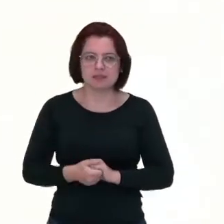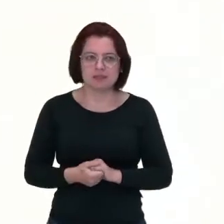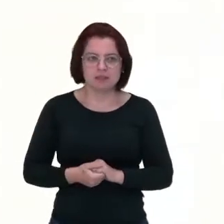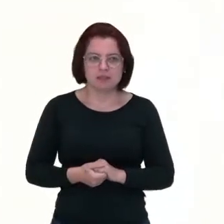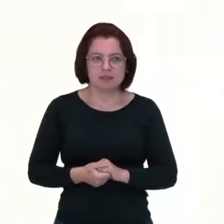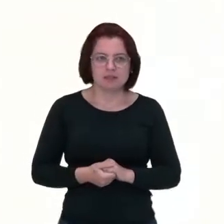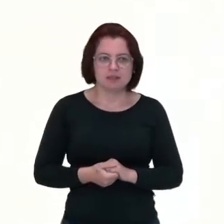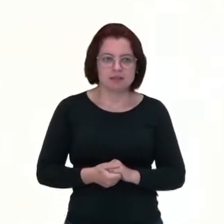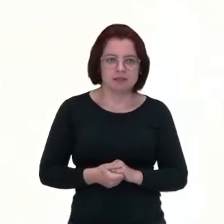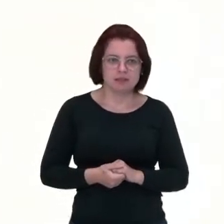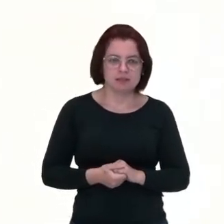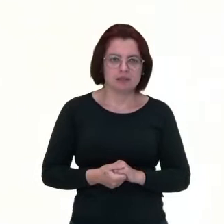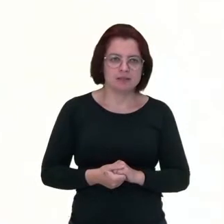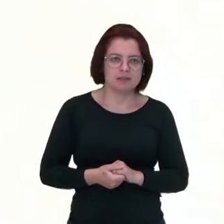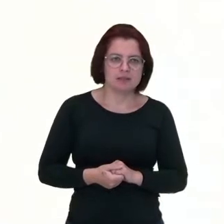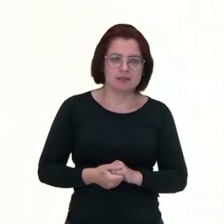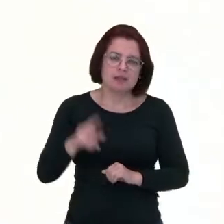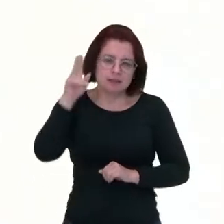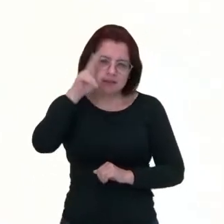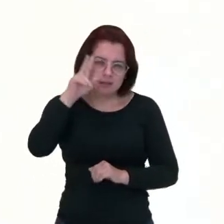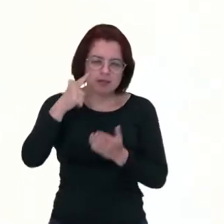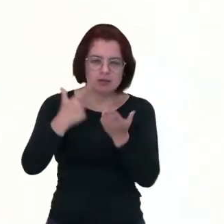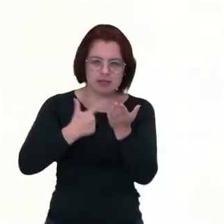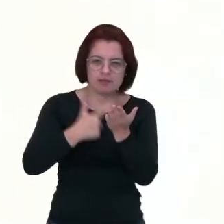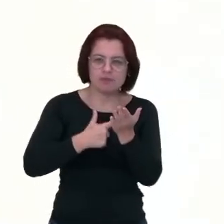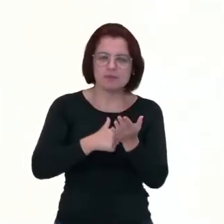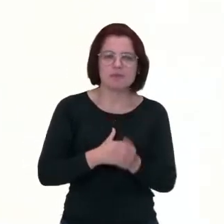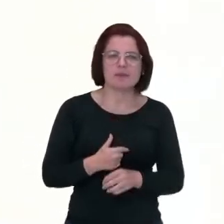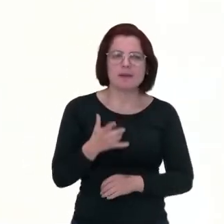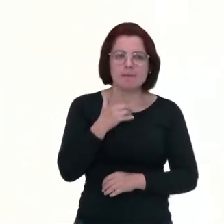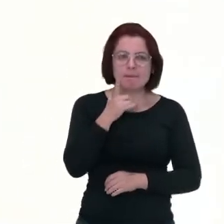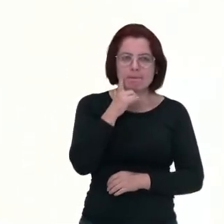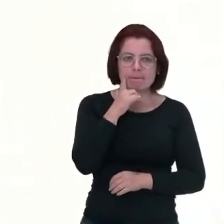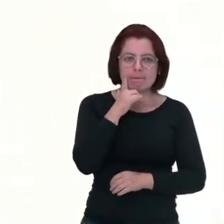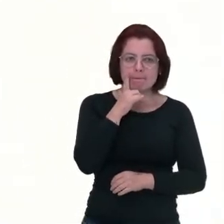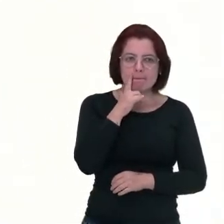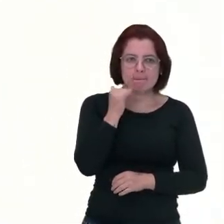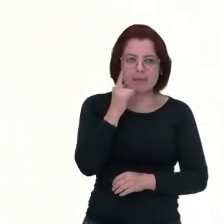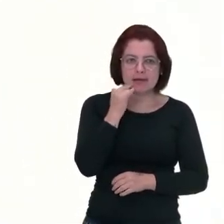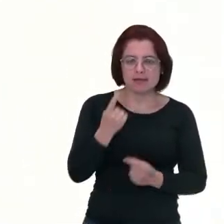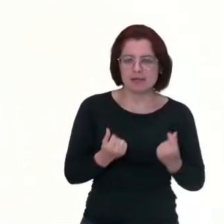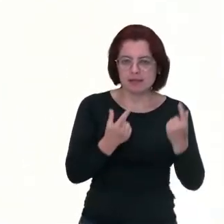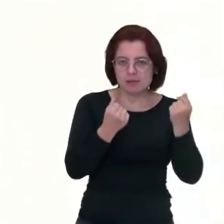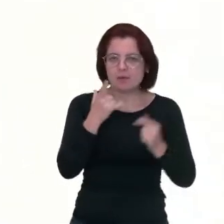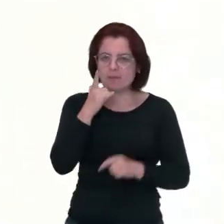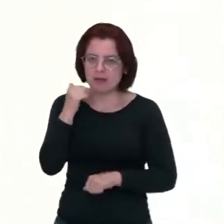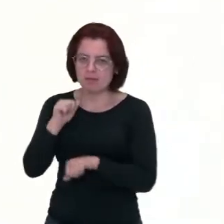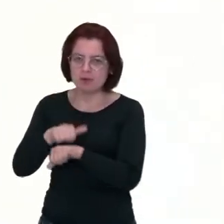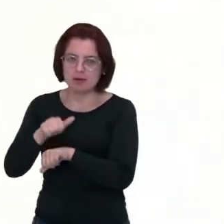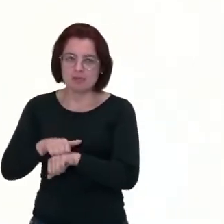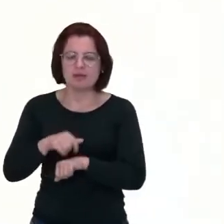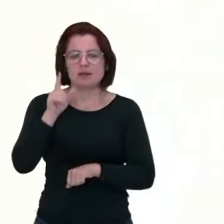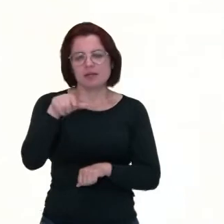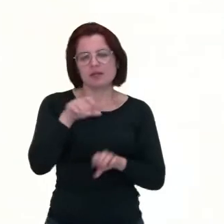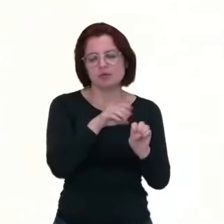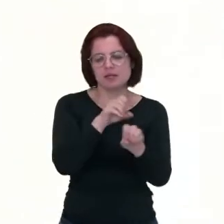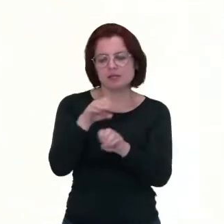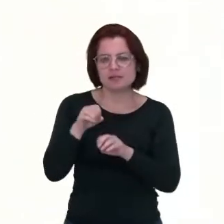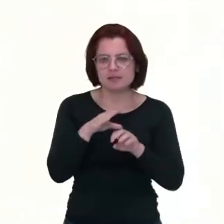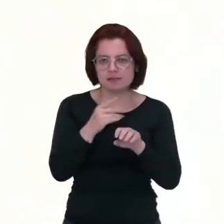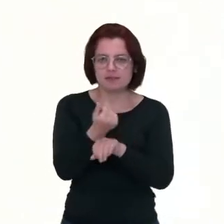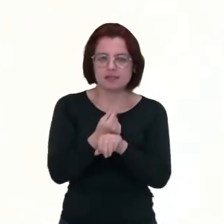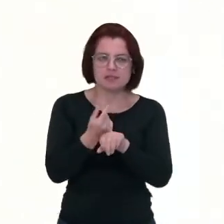lá do nosso livro Pai Rico, Pai Pobre? São livros de reflexão sobre educação financeira. Ele diz o seguinte: